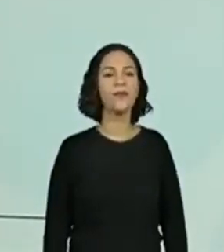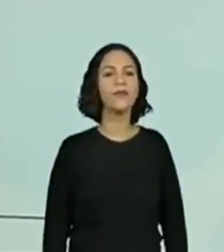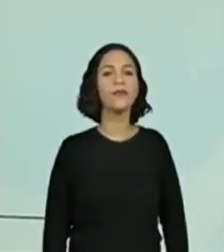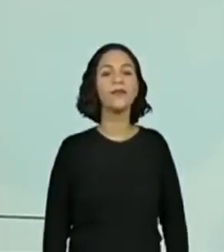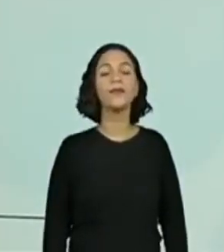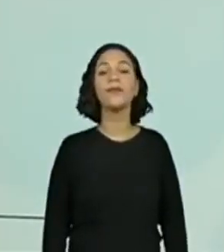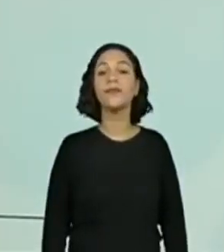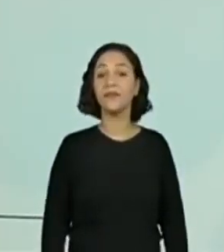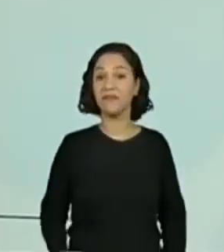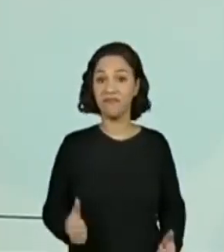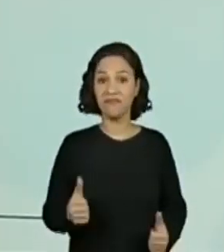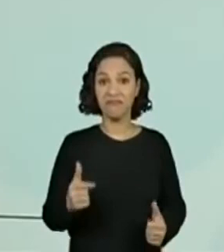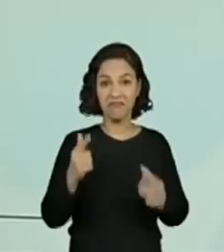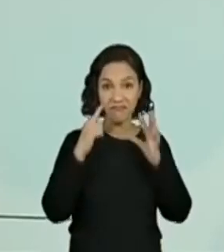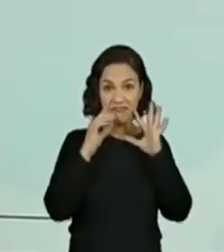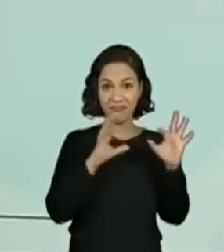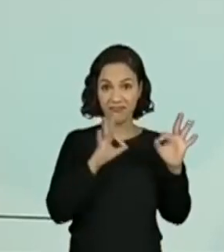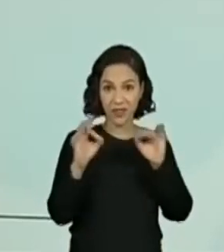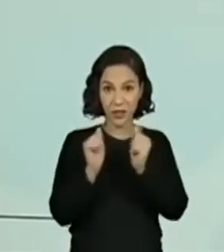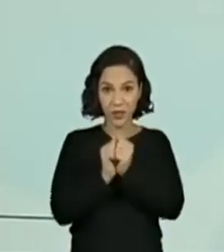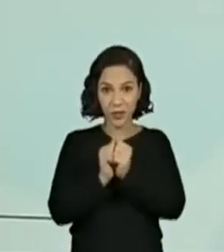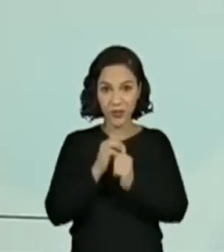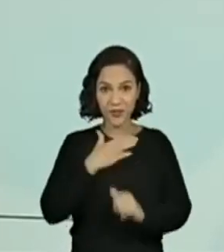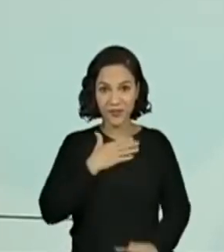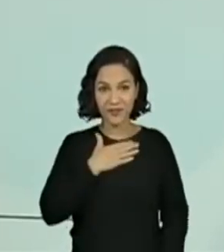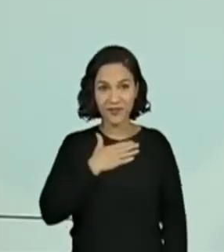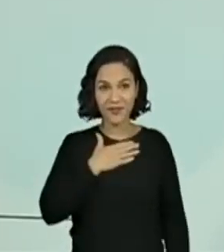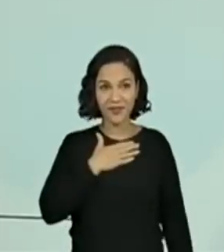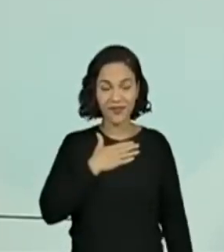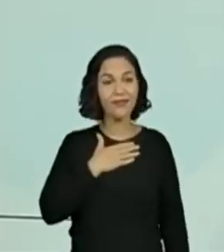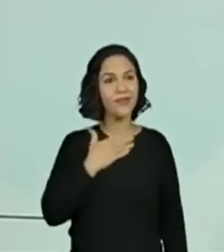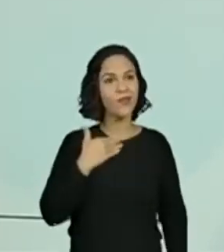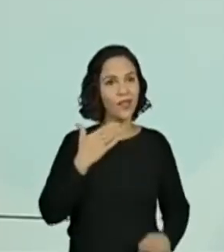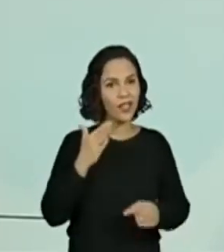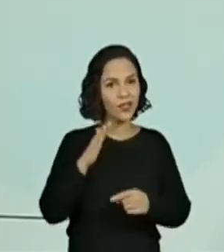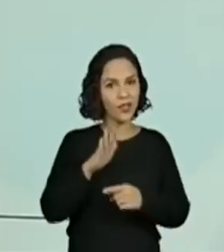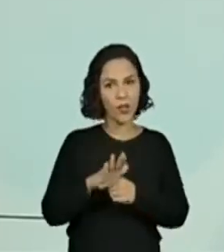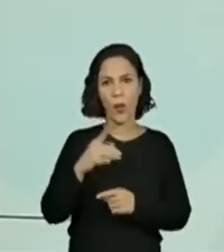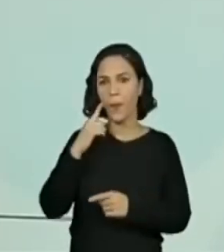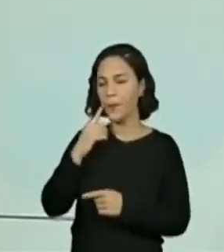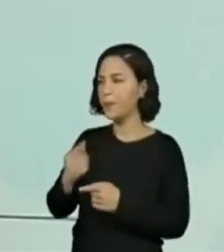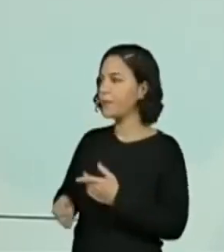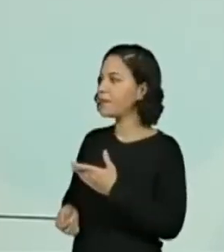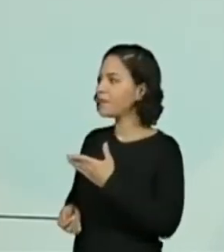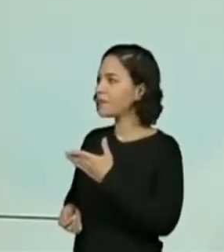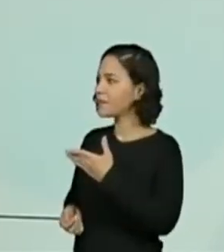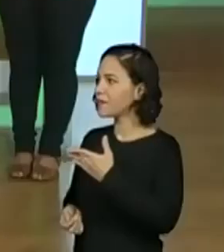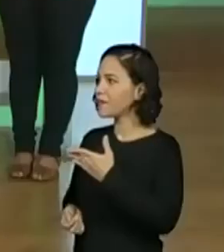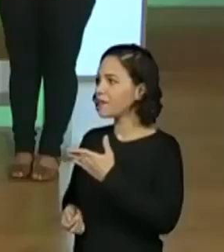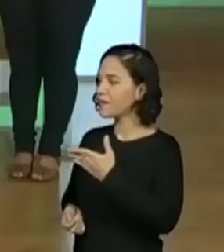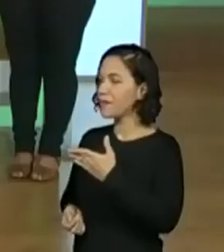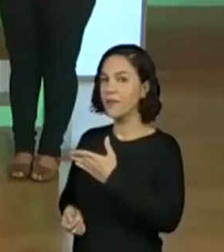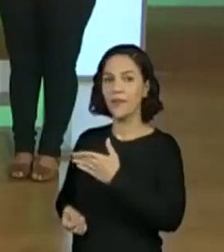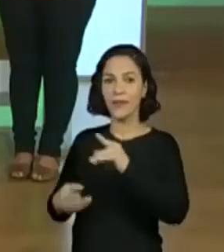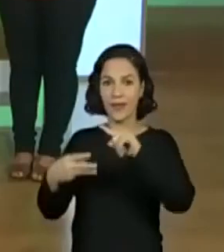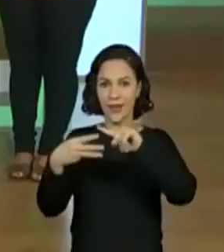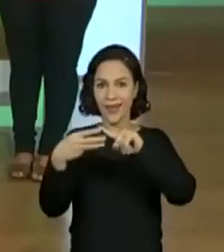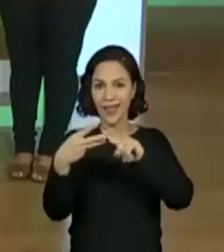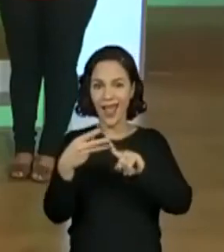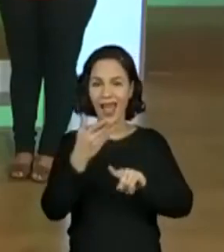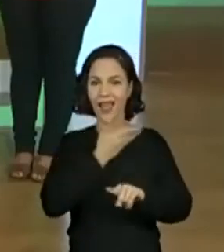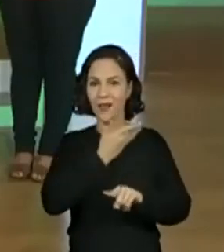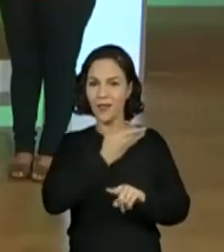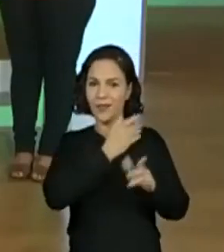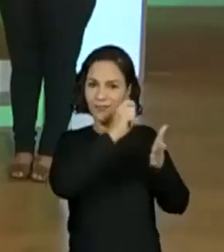Todo mundo está acompanhando junto com a Prokeri, com a professora Vivi, ó. A gente está ajudando a melhorar essas escritas desses três colegas. Isso, lembrando